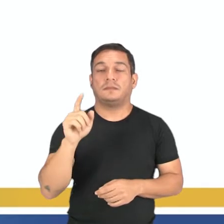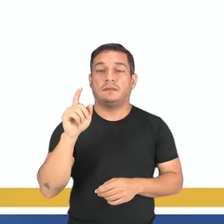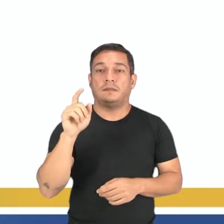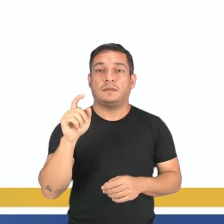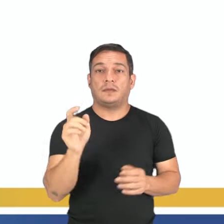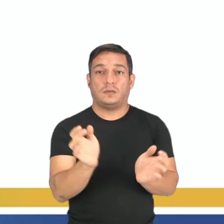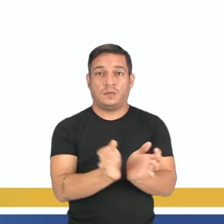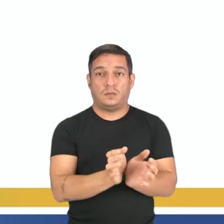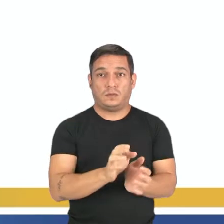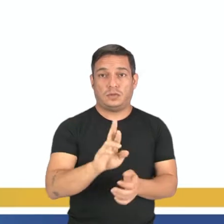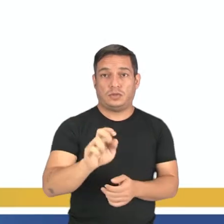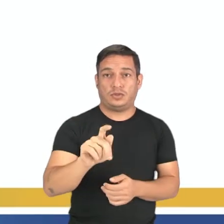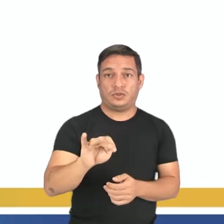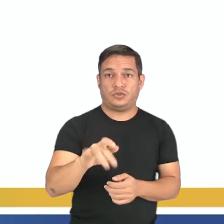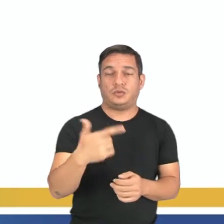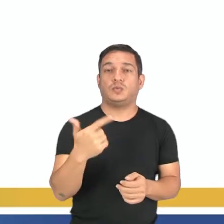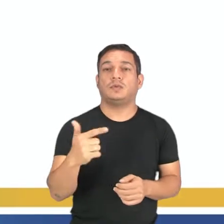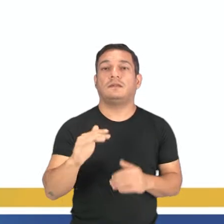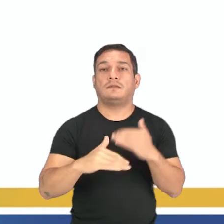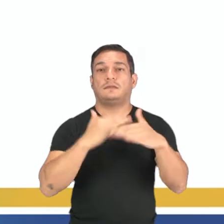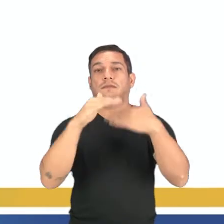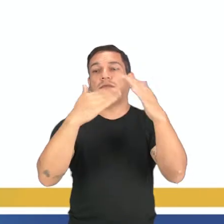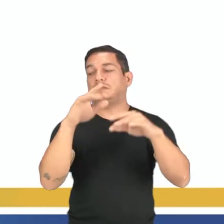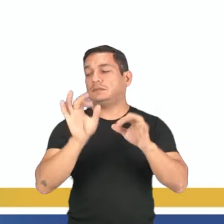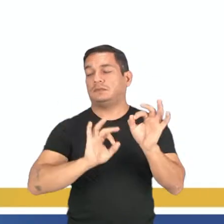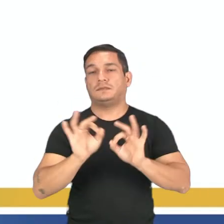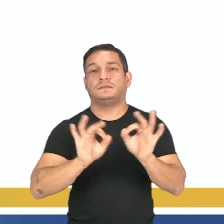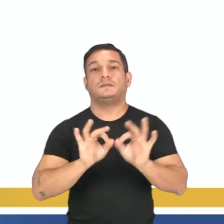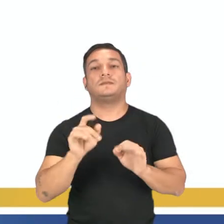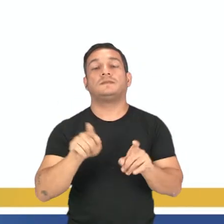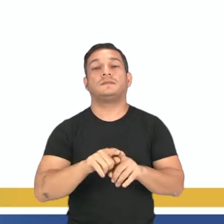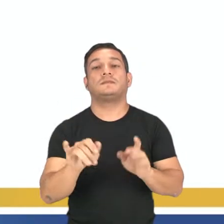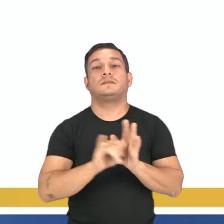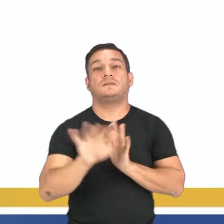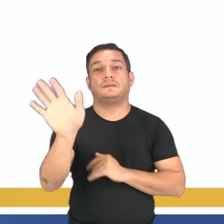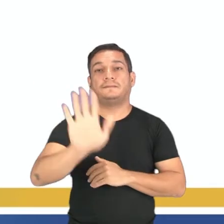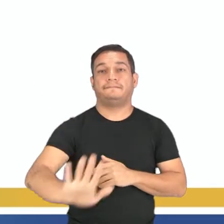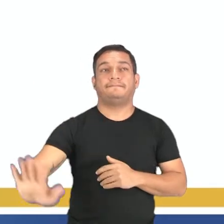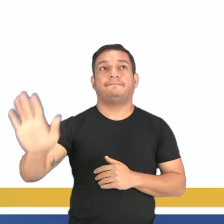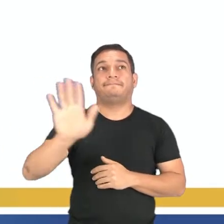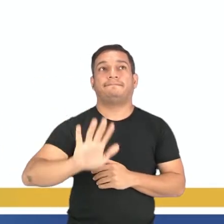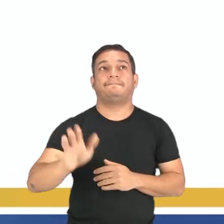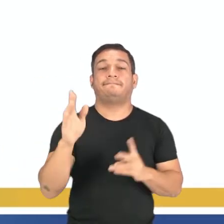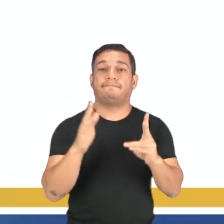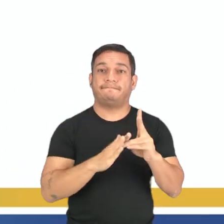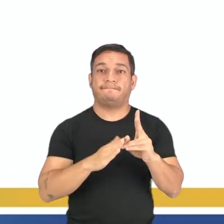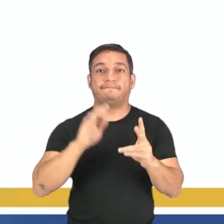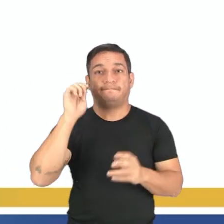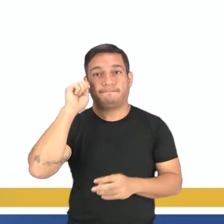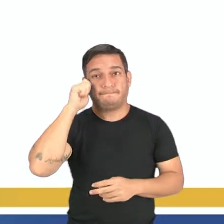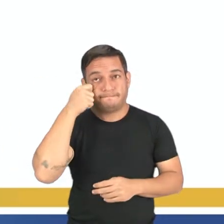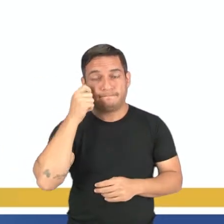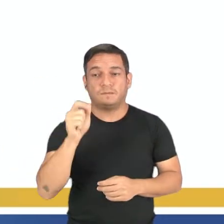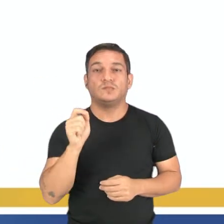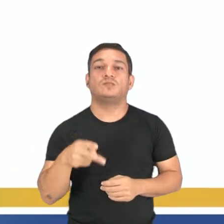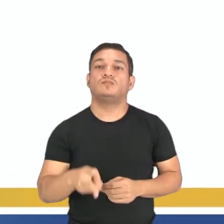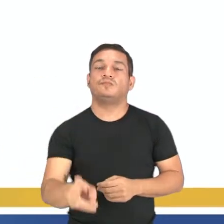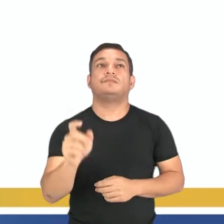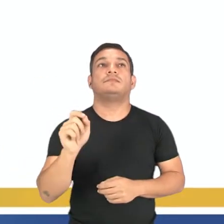regentes, não houve um grande avanço na construção da identidade nacional. O índio e o negro continuaram